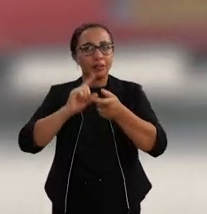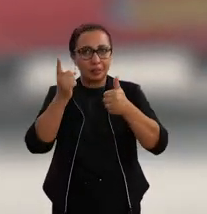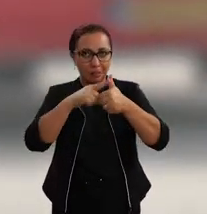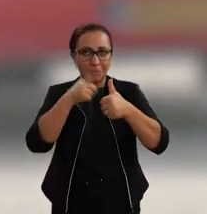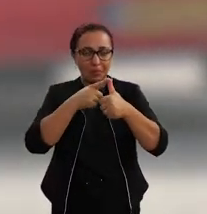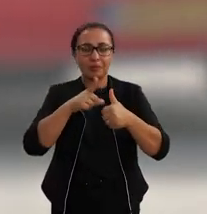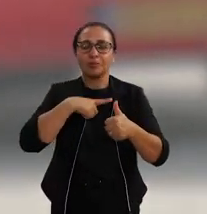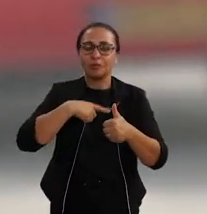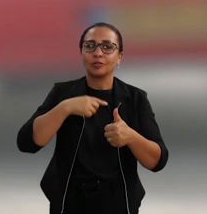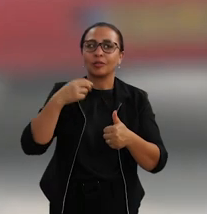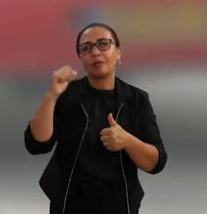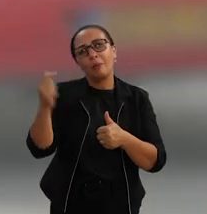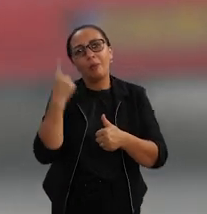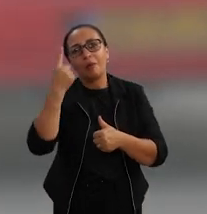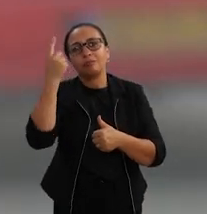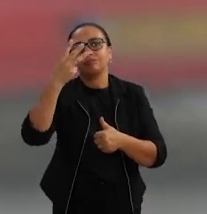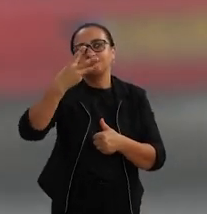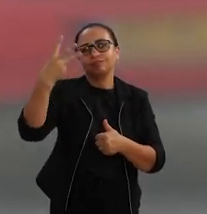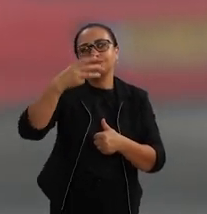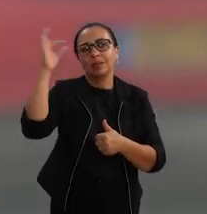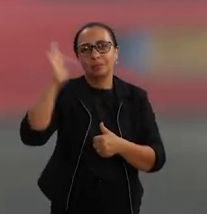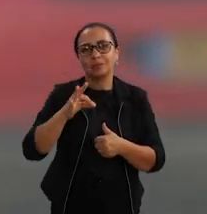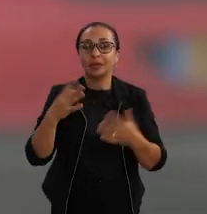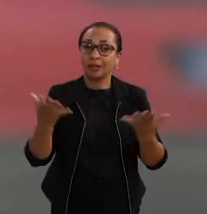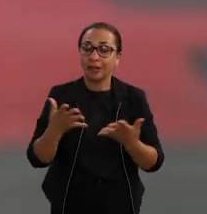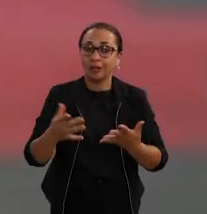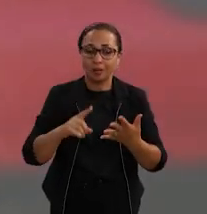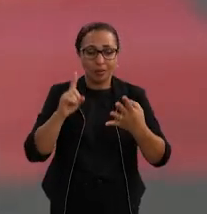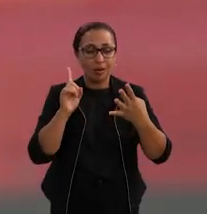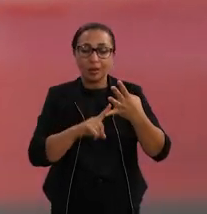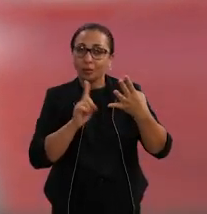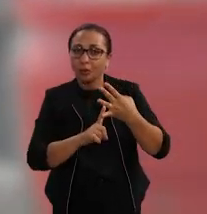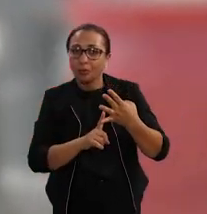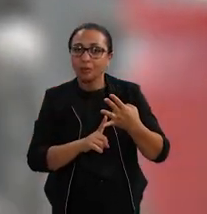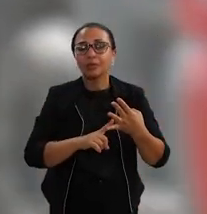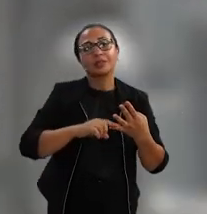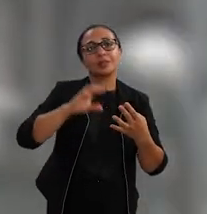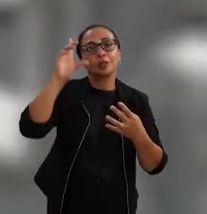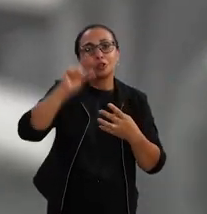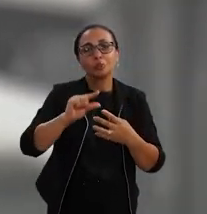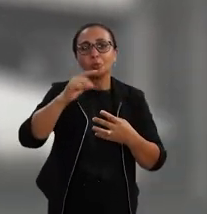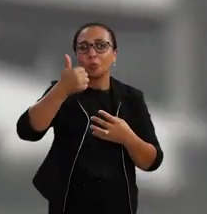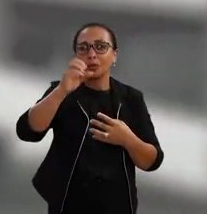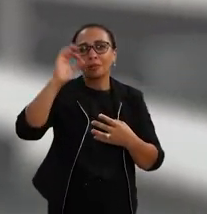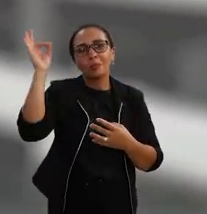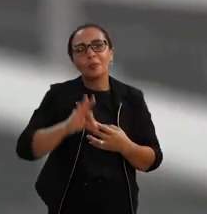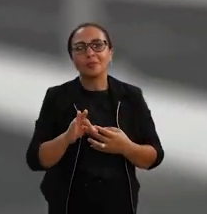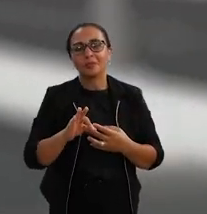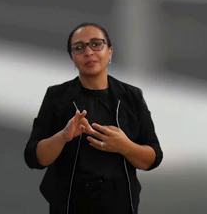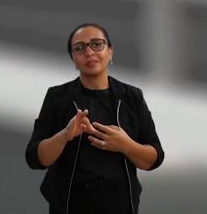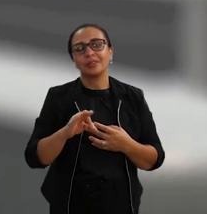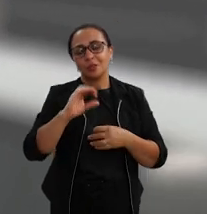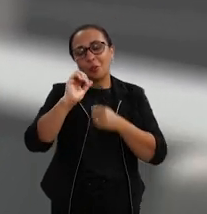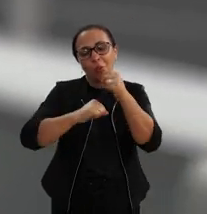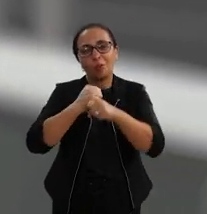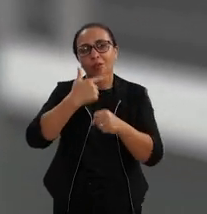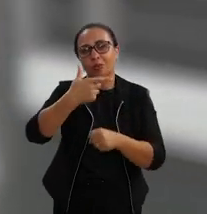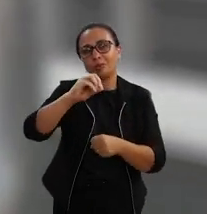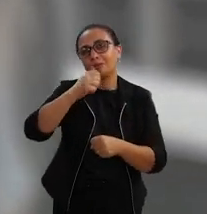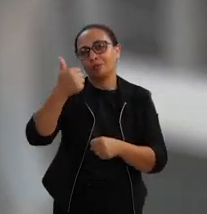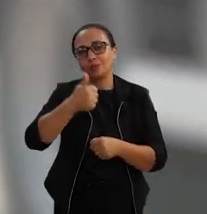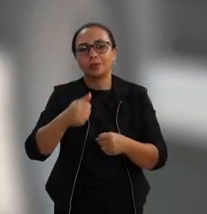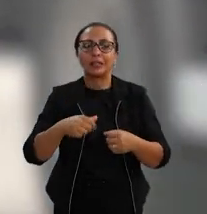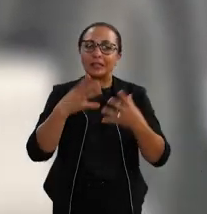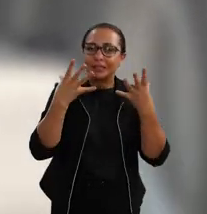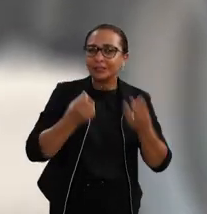alto relato de 36%. Agora, na última edição de 2021, esse alto relato caiu para 10% dos motoristas